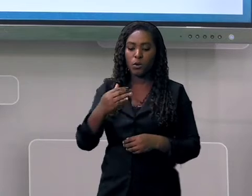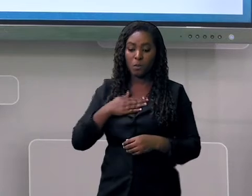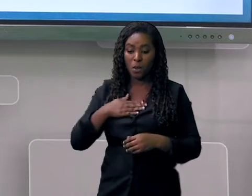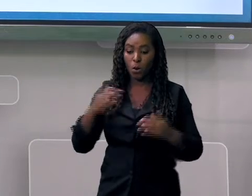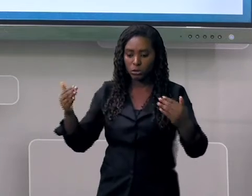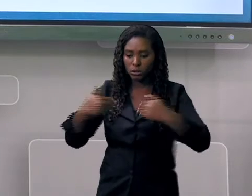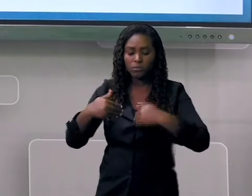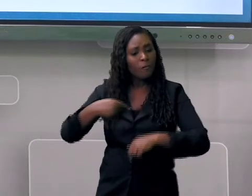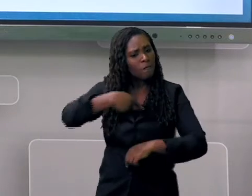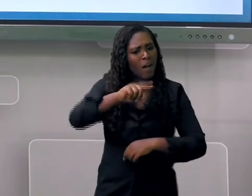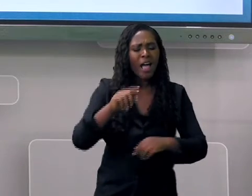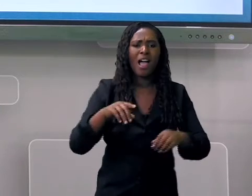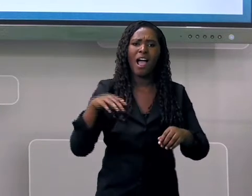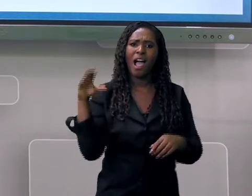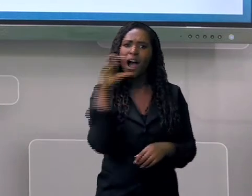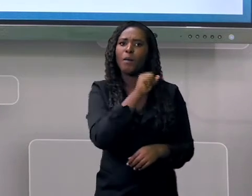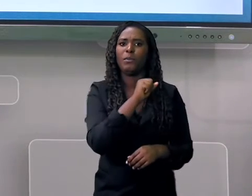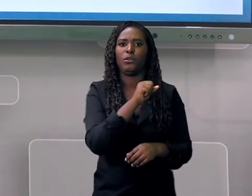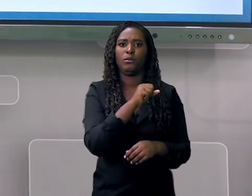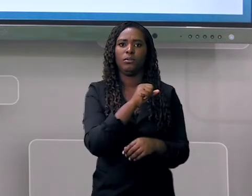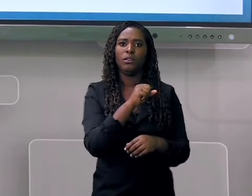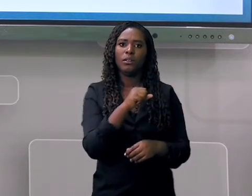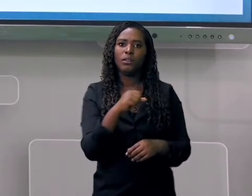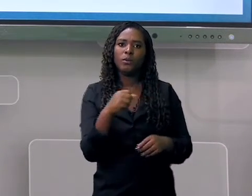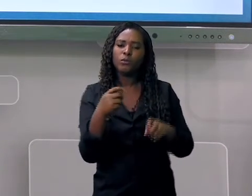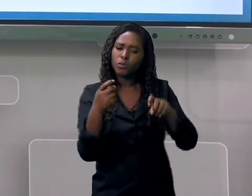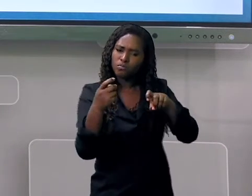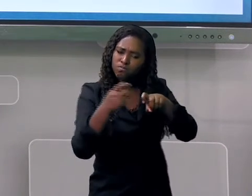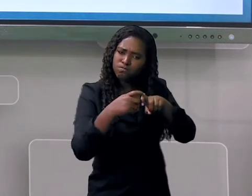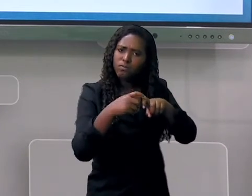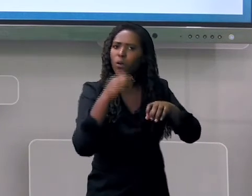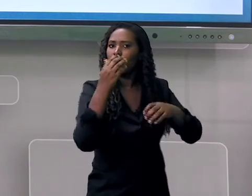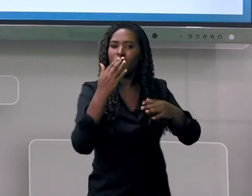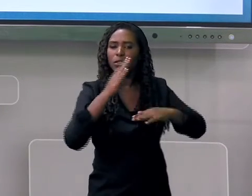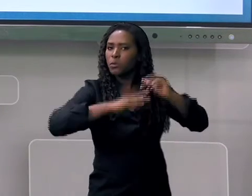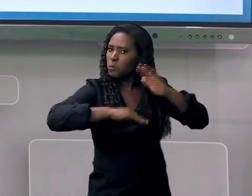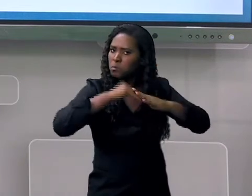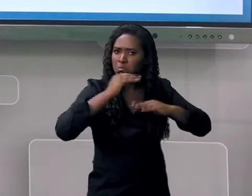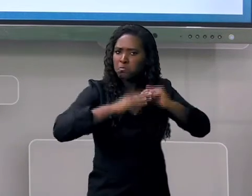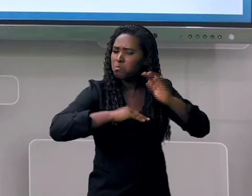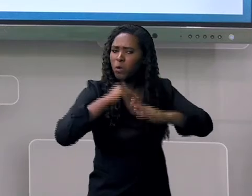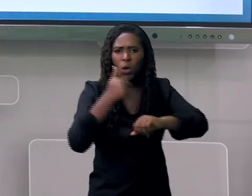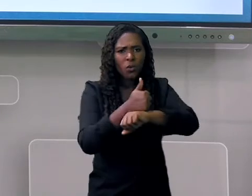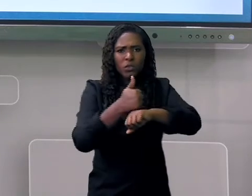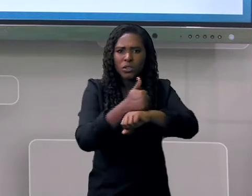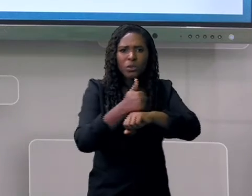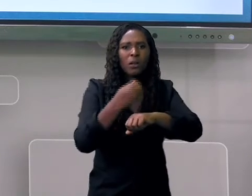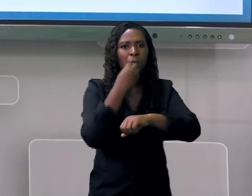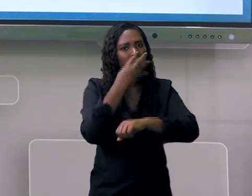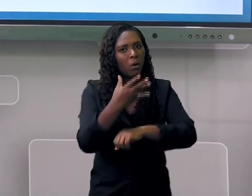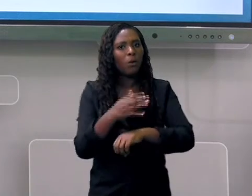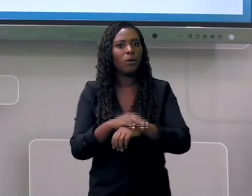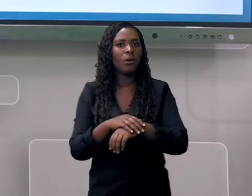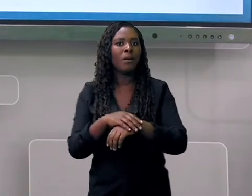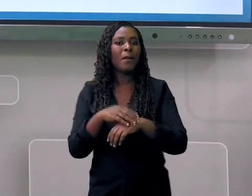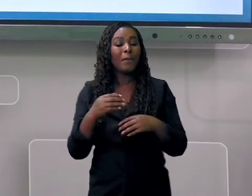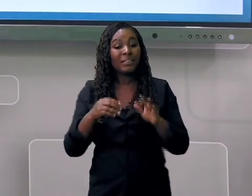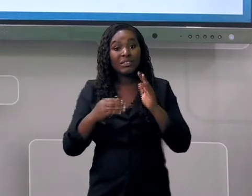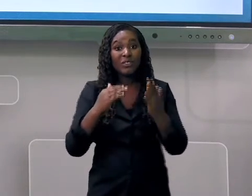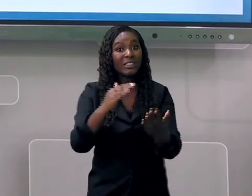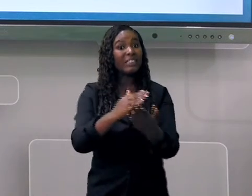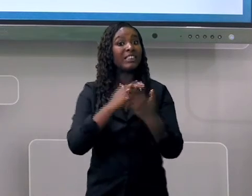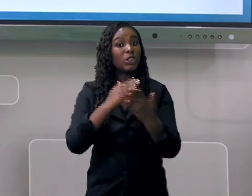equipe capacitada para te ajudar, para te dar direções sobre quais aspectos trabalhar, como trabalhar cada